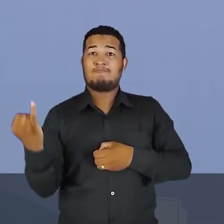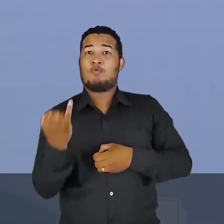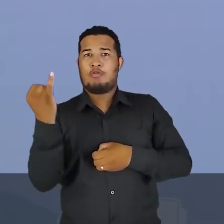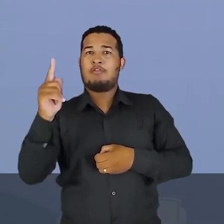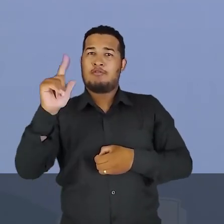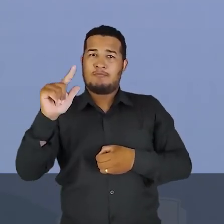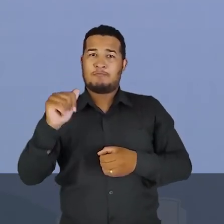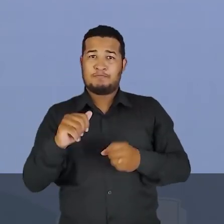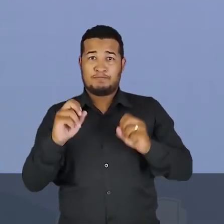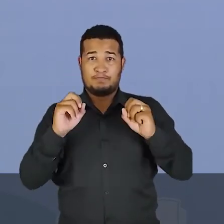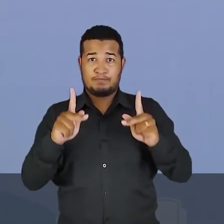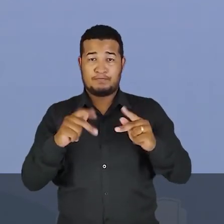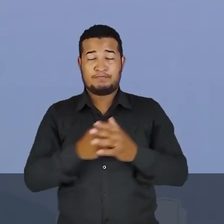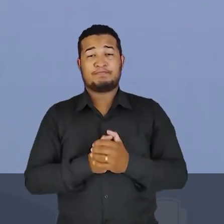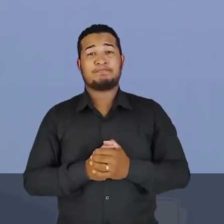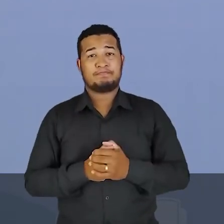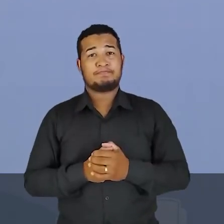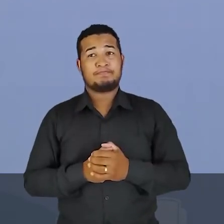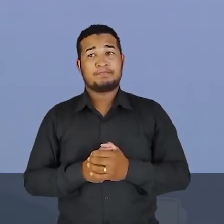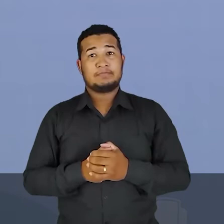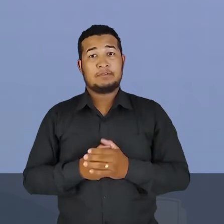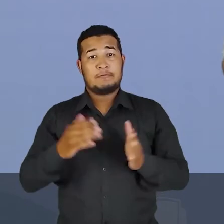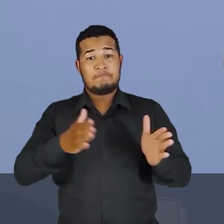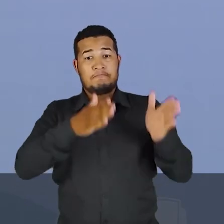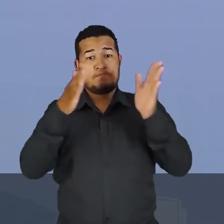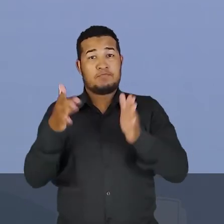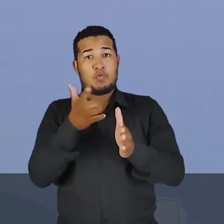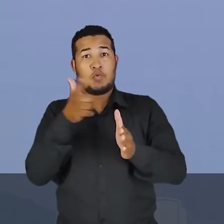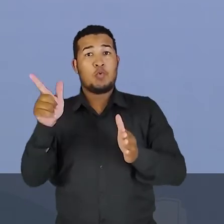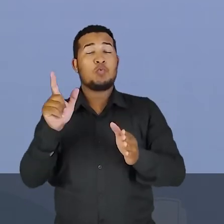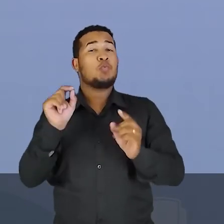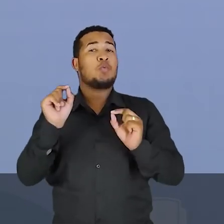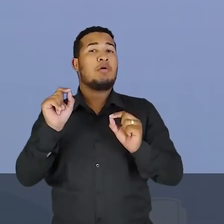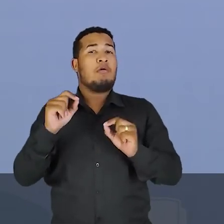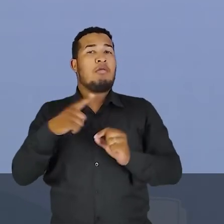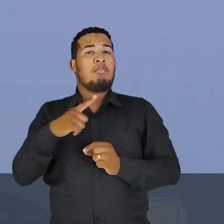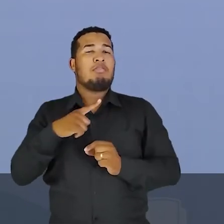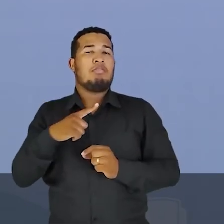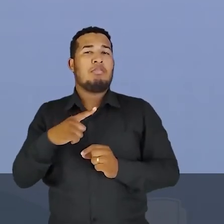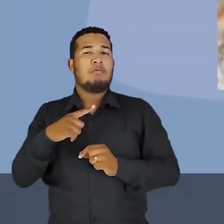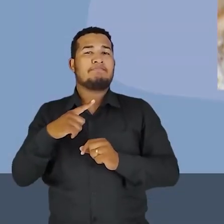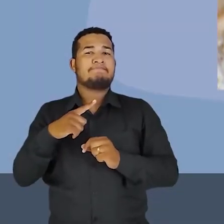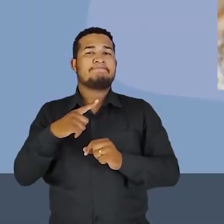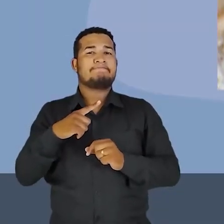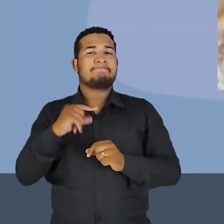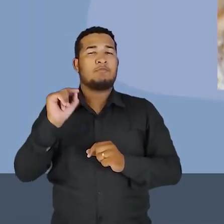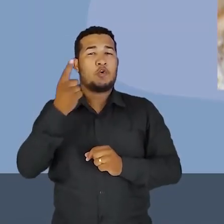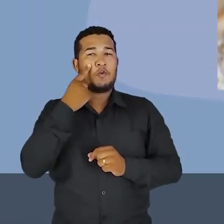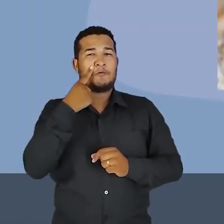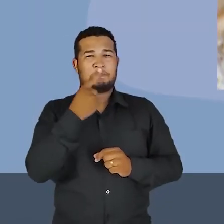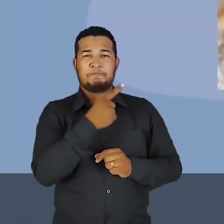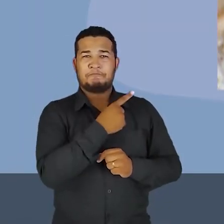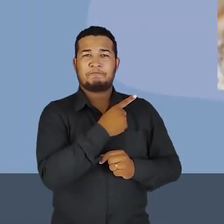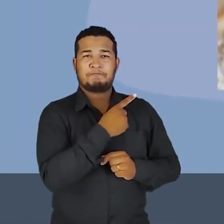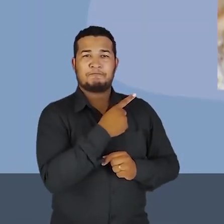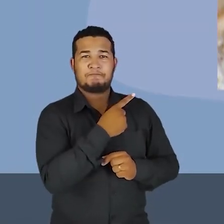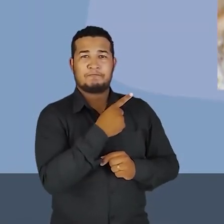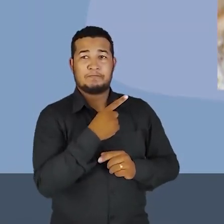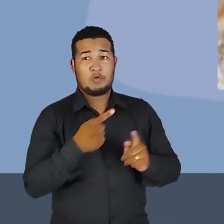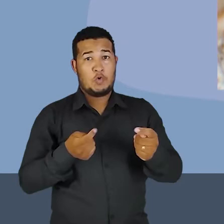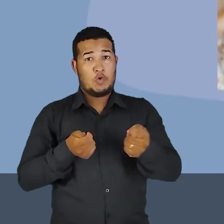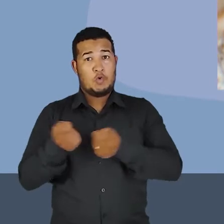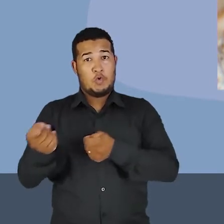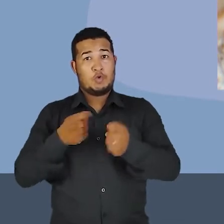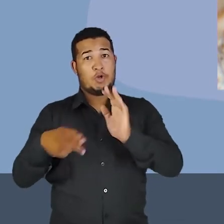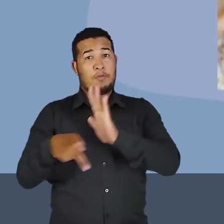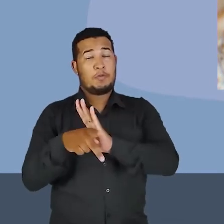importante. Ok? A próxima etapa do processo de recuperação de nascentes, nós temos, observe na imagem aí, ó, o controle de